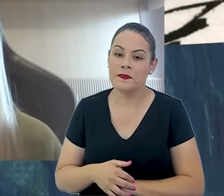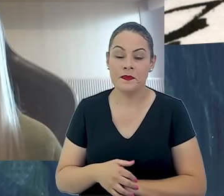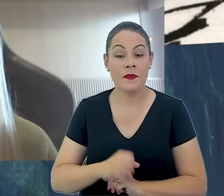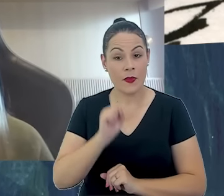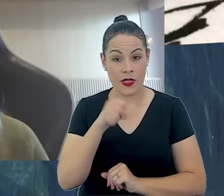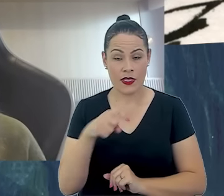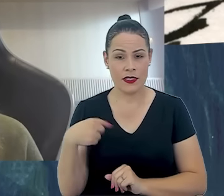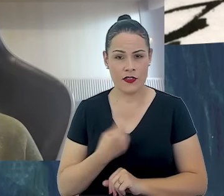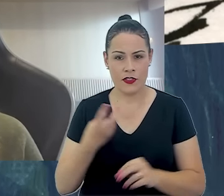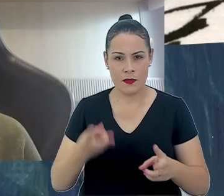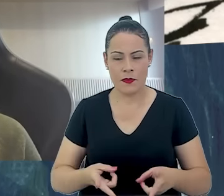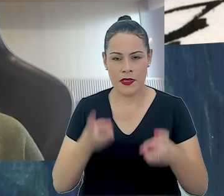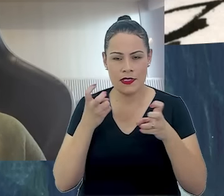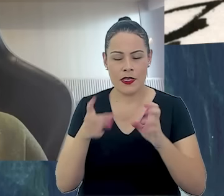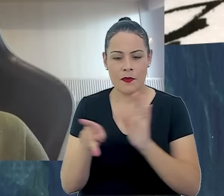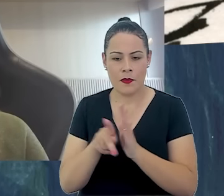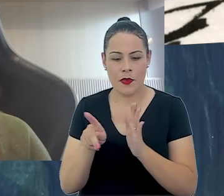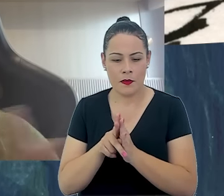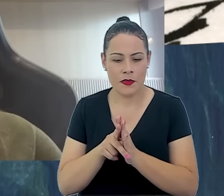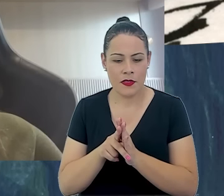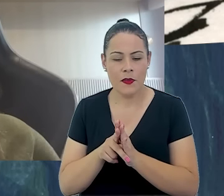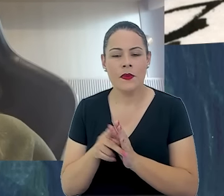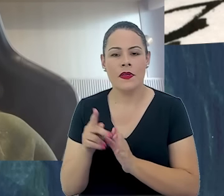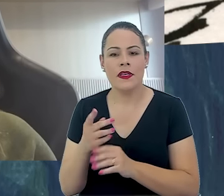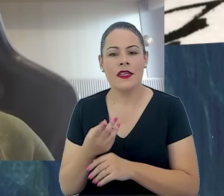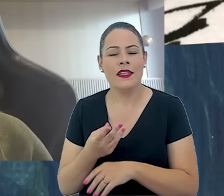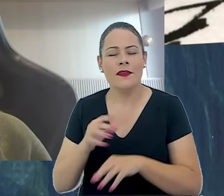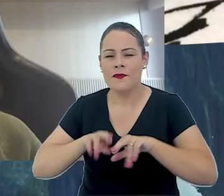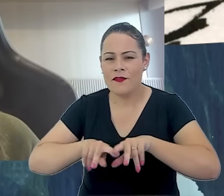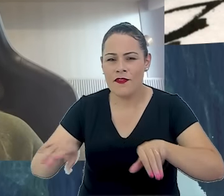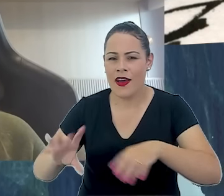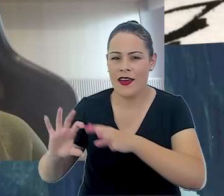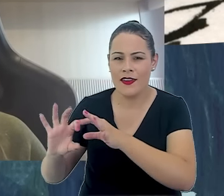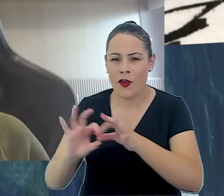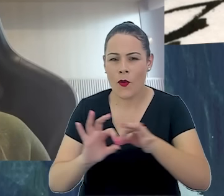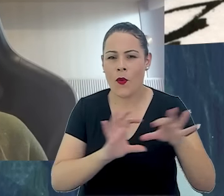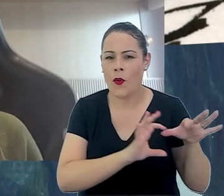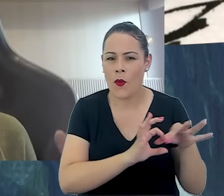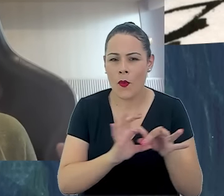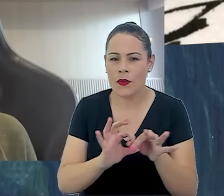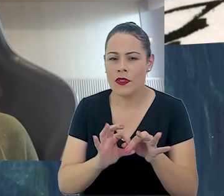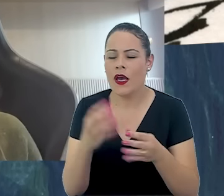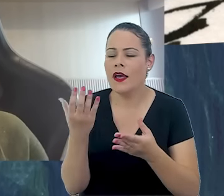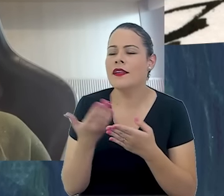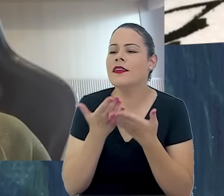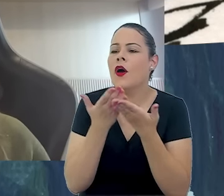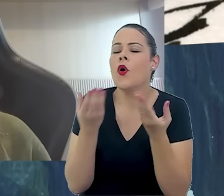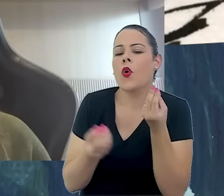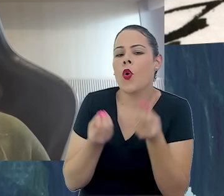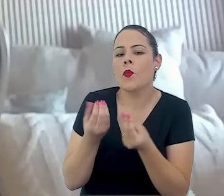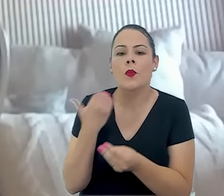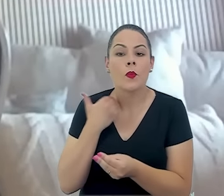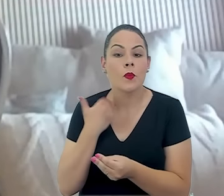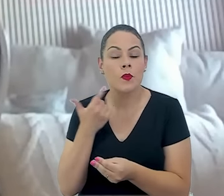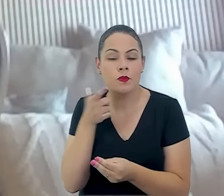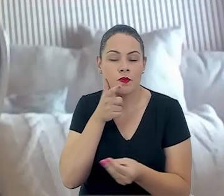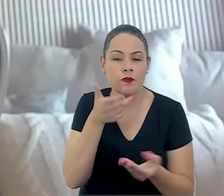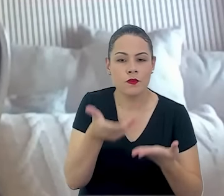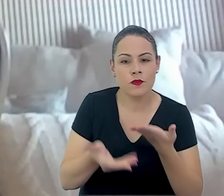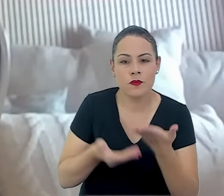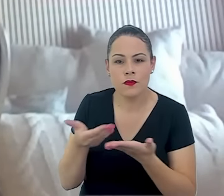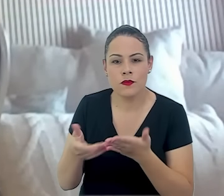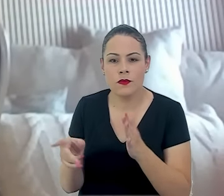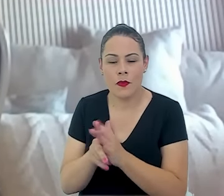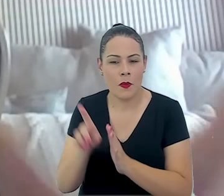É, Rodrigo, quando a gente olha na, né, Santander, são tantas cadeias, né? Então, isso, como é que o banco lida com essa